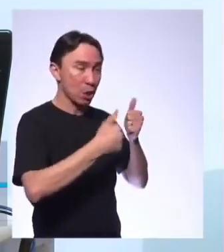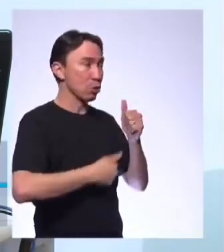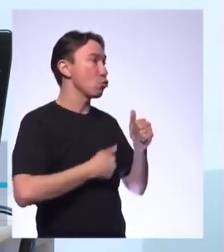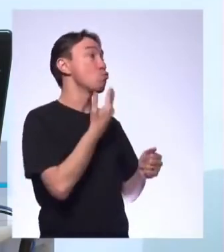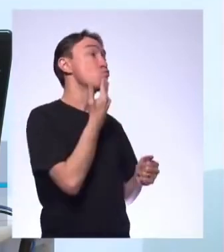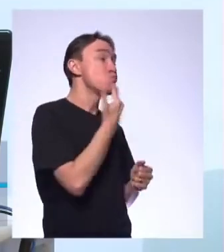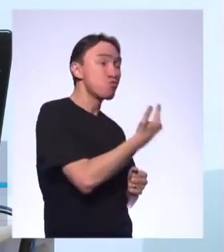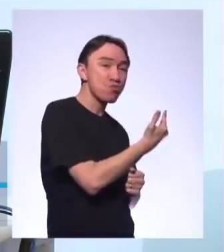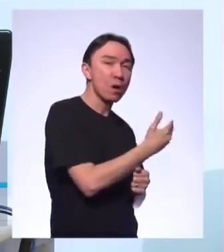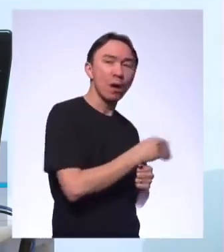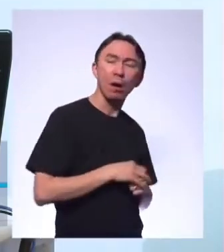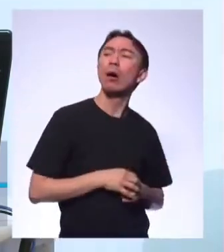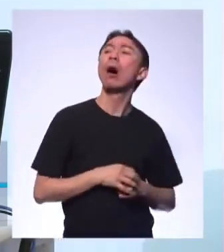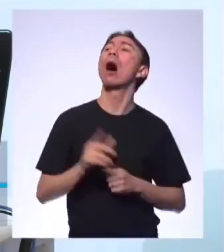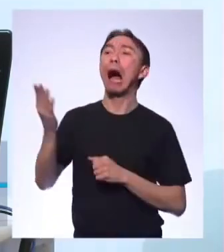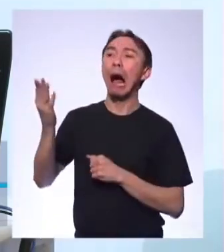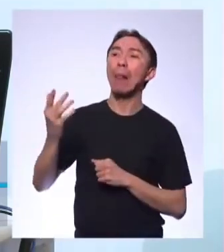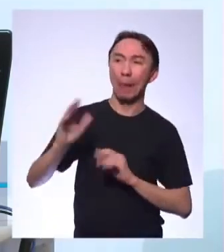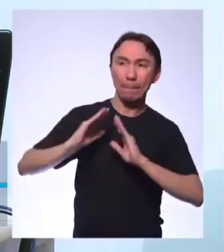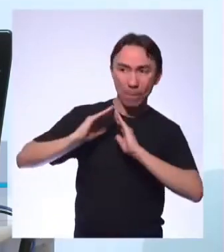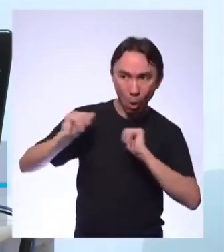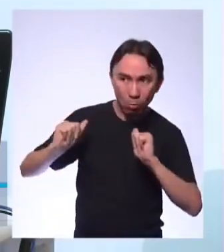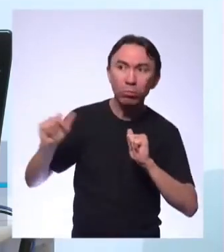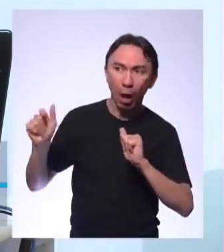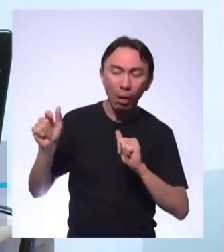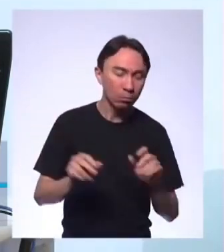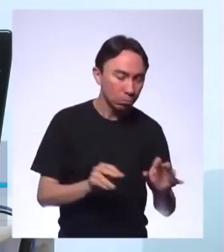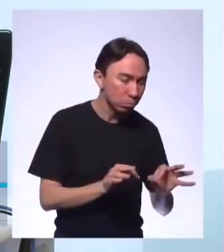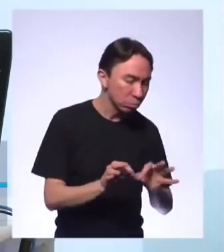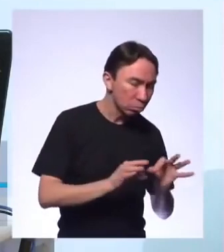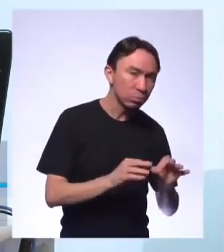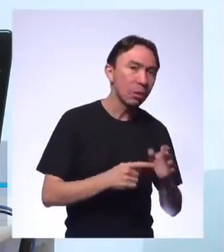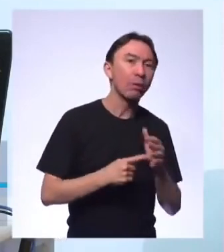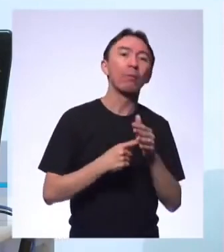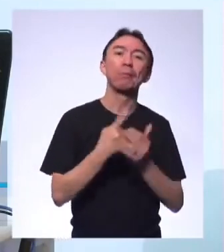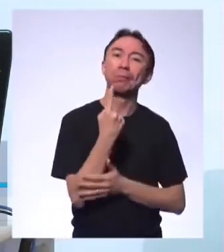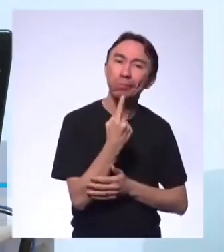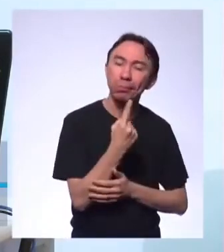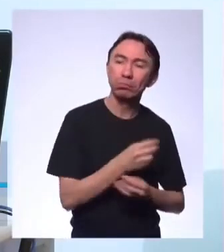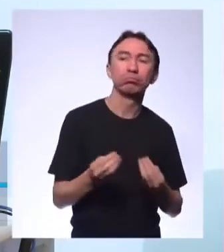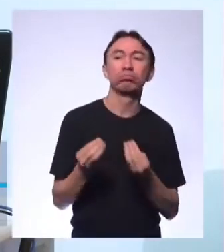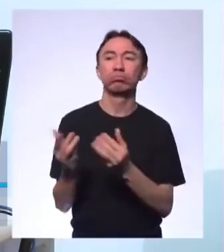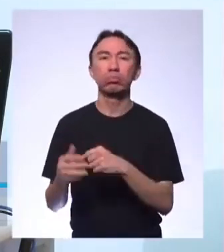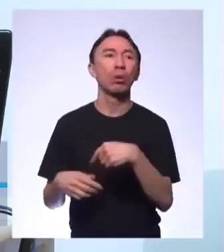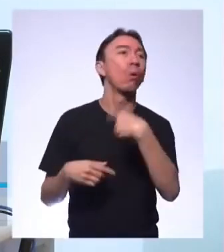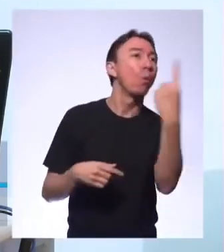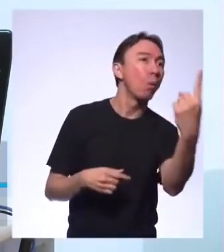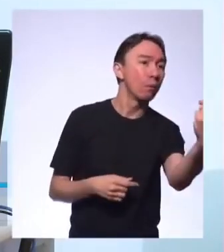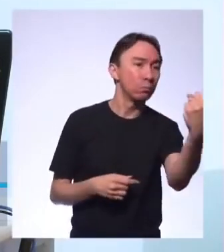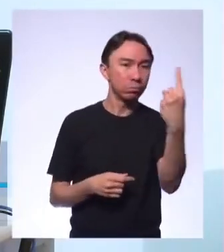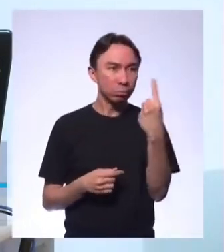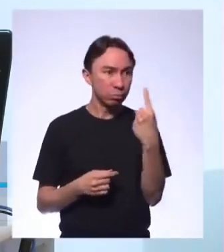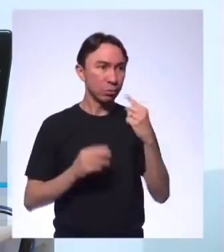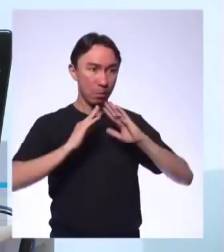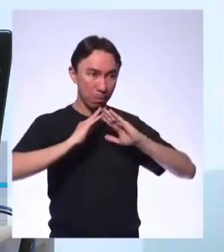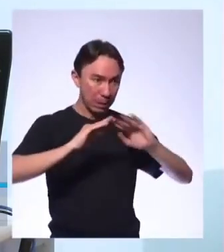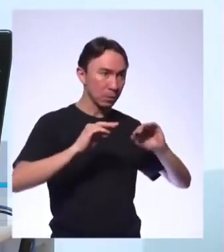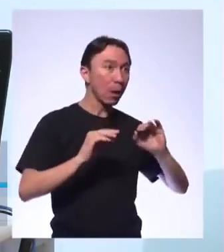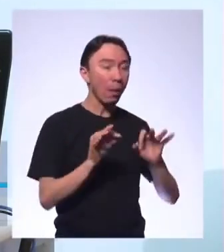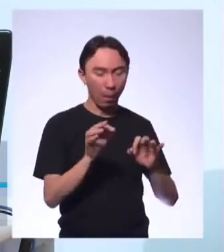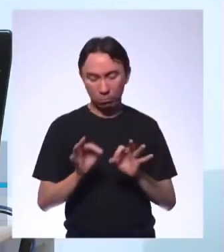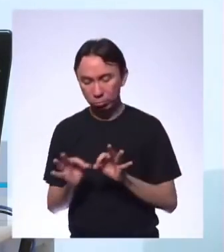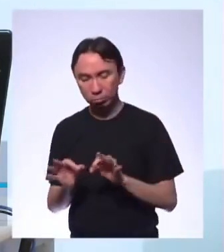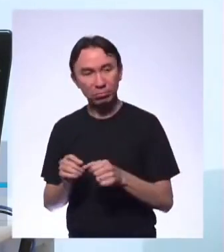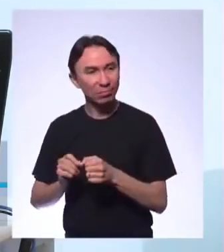encomendava um casaco, e ela ia fazendo um por vez, né? E esse processo demora. E porque é um processo